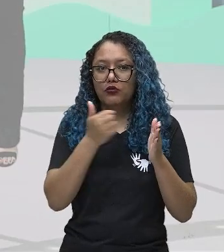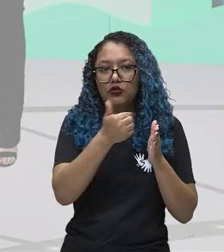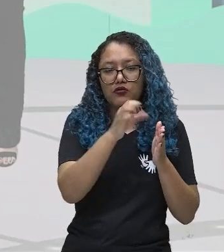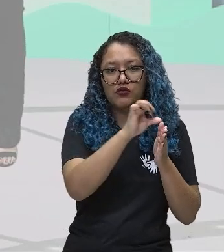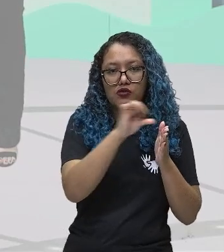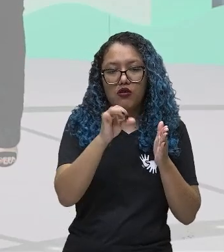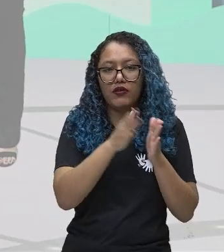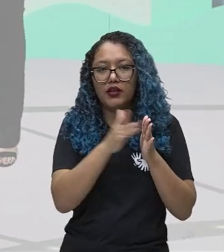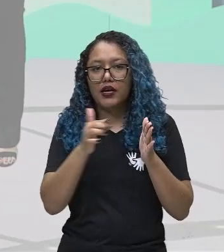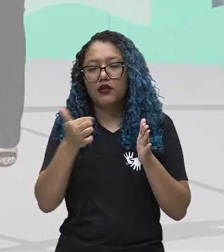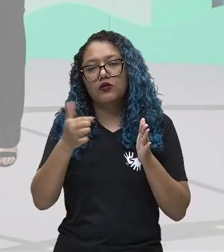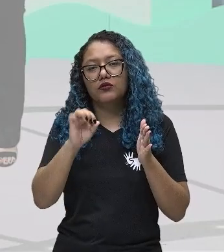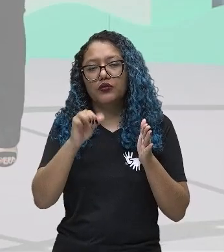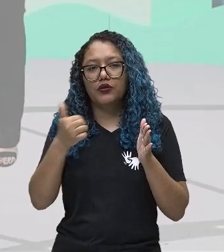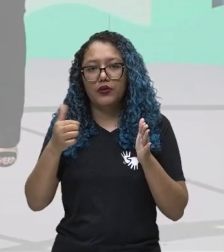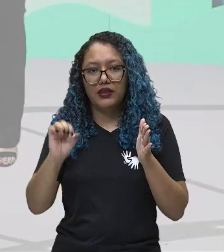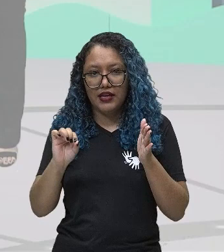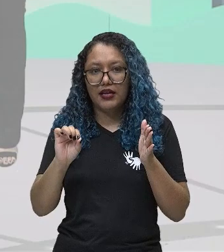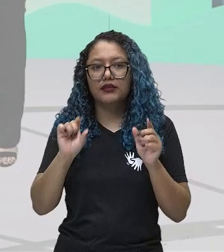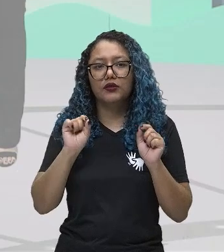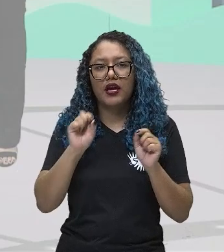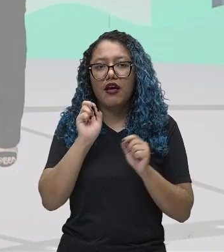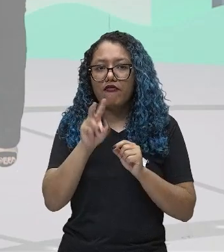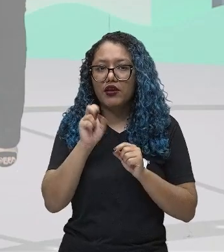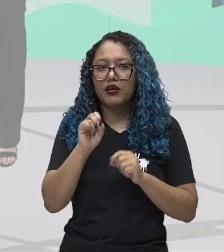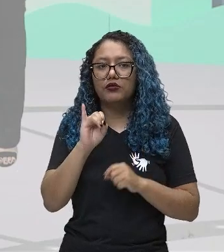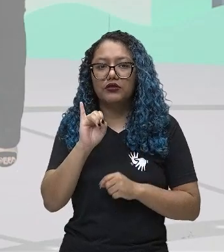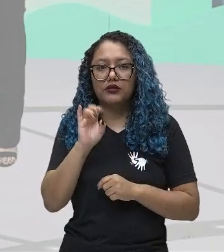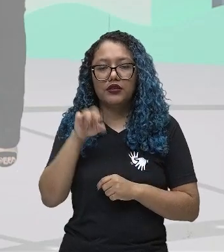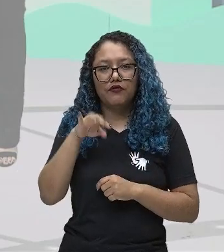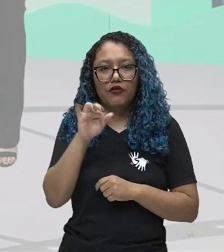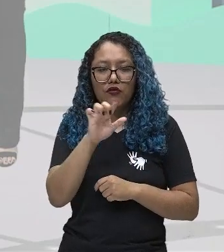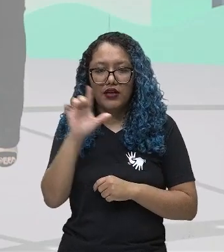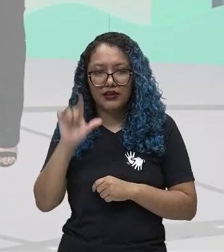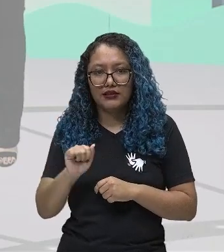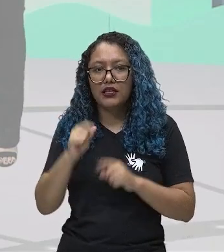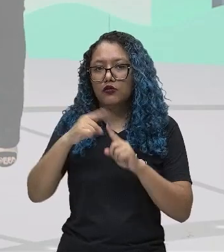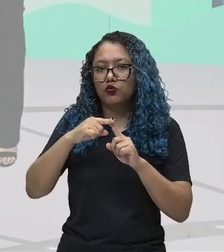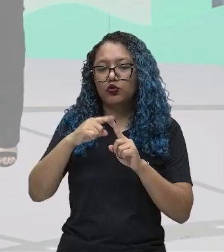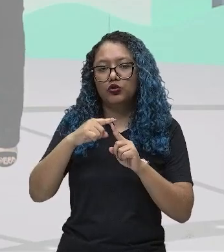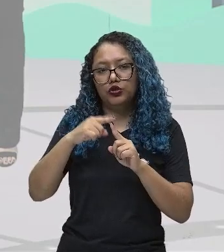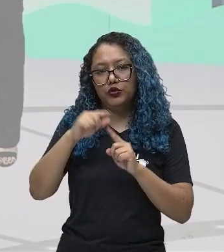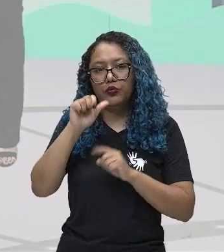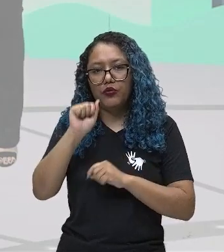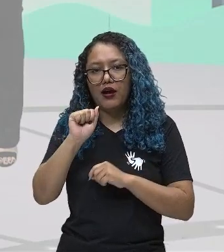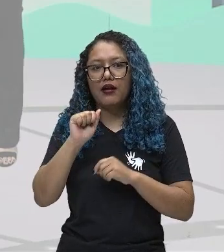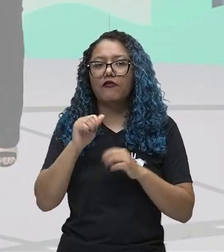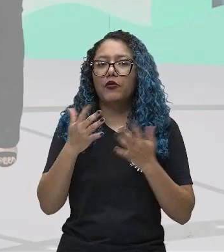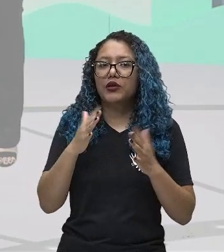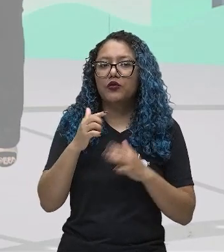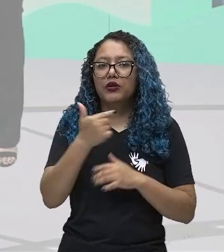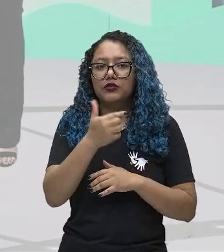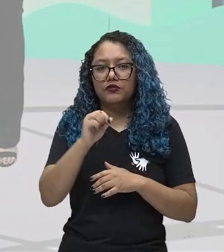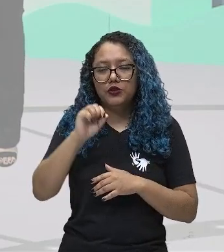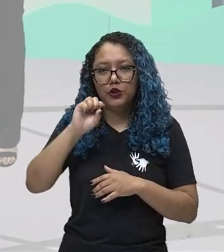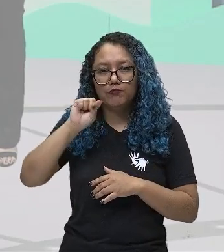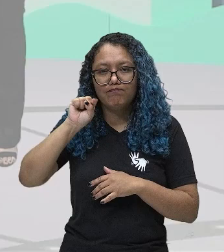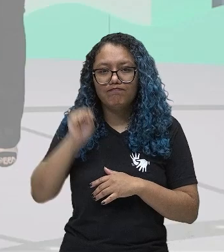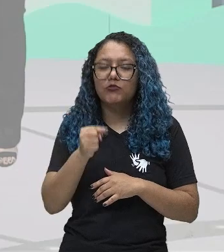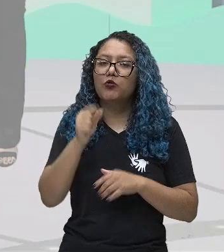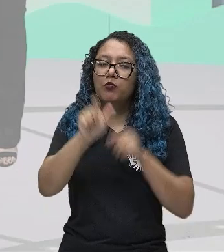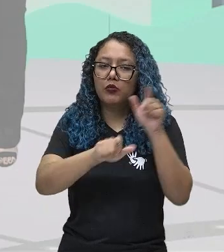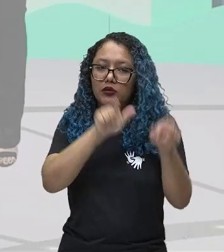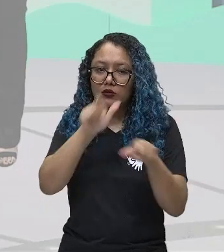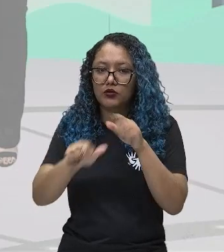e 2010, causado pelo vírus influenza do tipo A e matou cerca de 20 mil pessoas. Então,